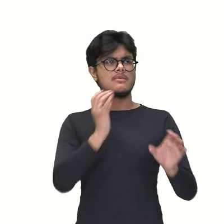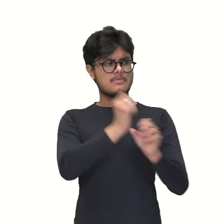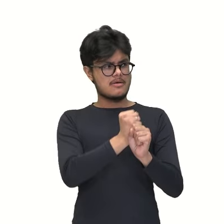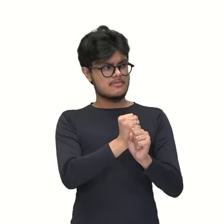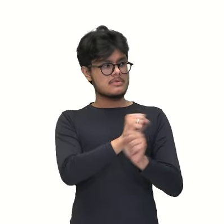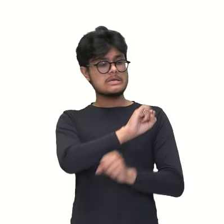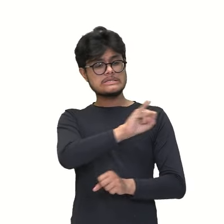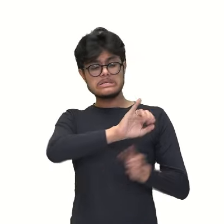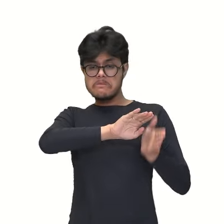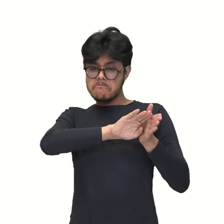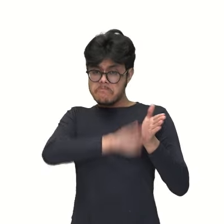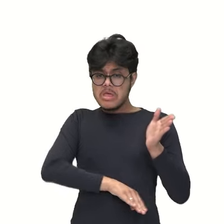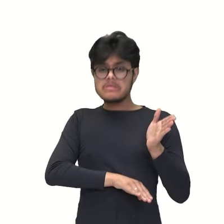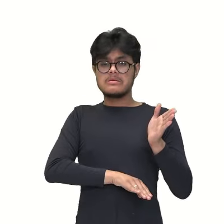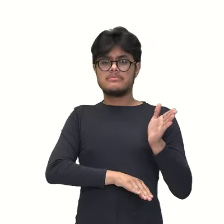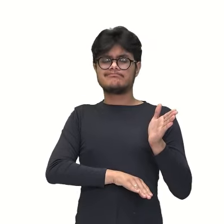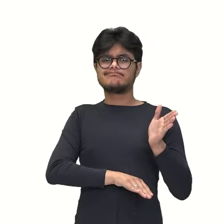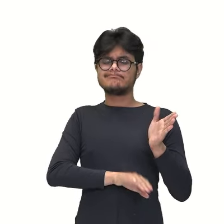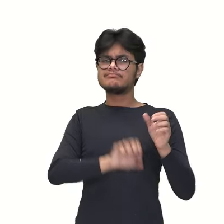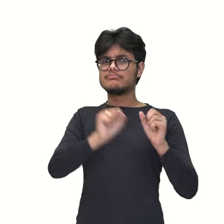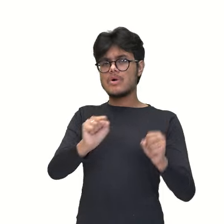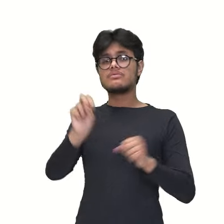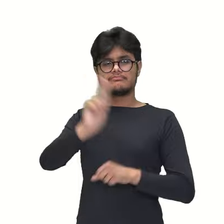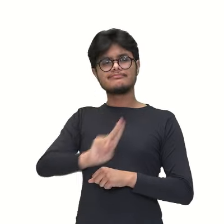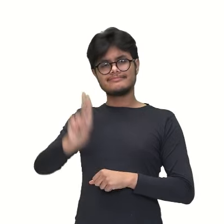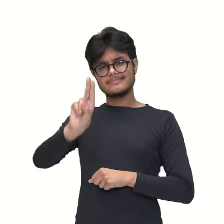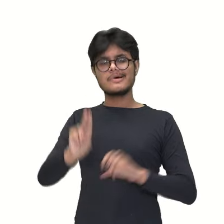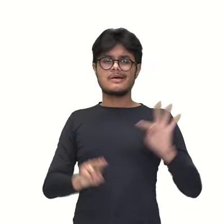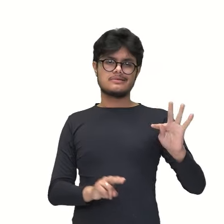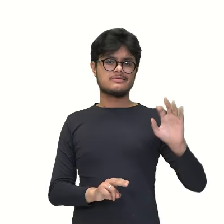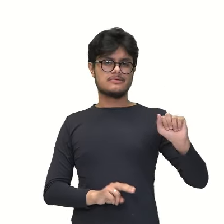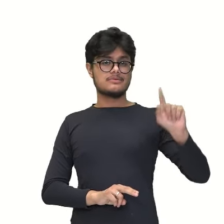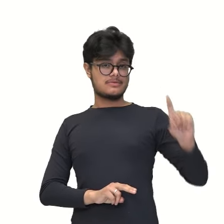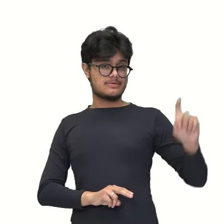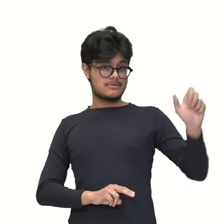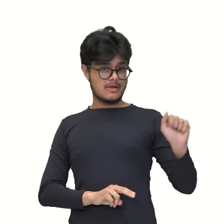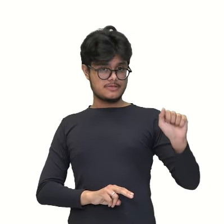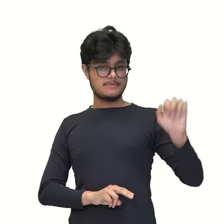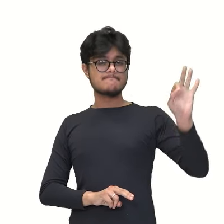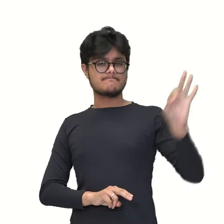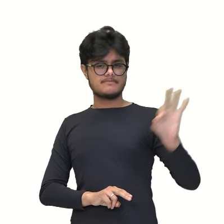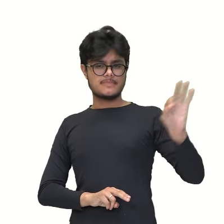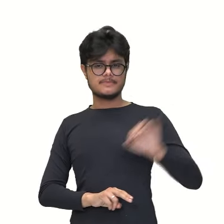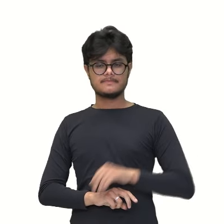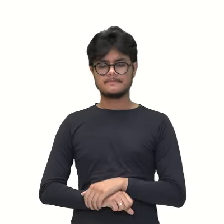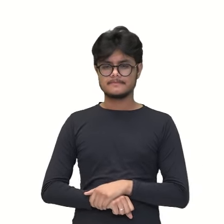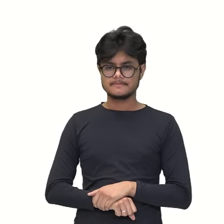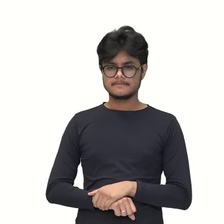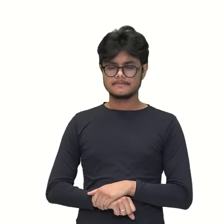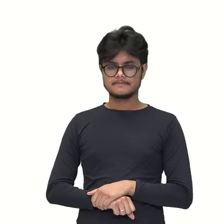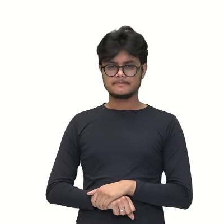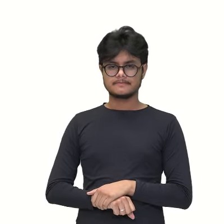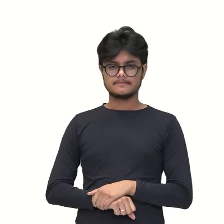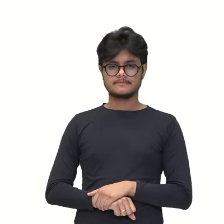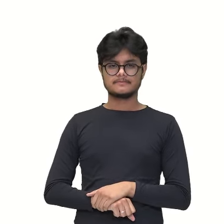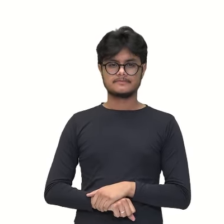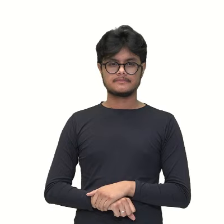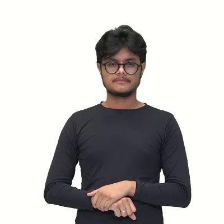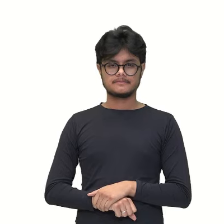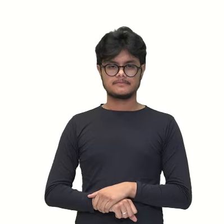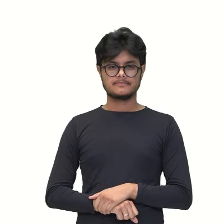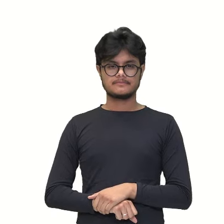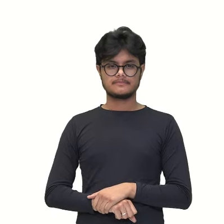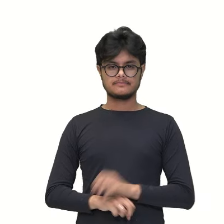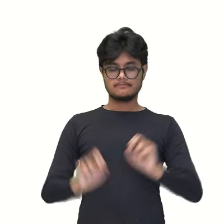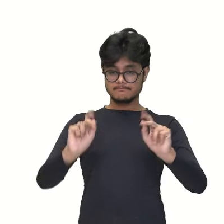vai perder o valor, eu posso sempre utilizar essa ideia aqui da taxa. 1 menos a taxa.